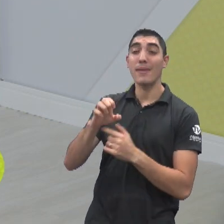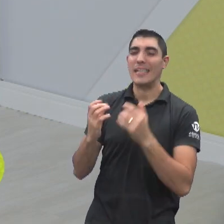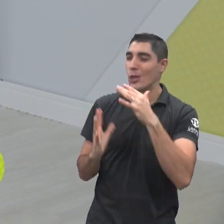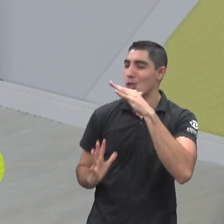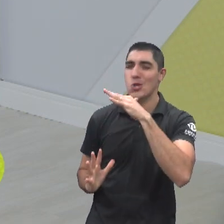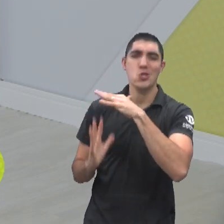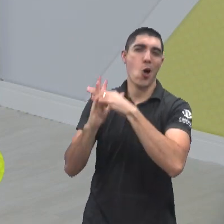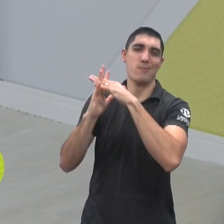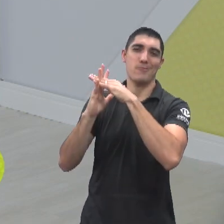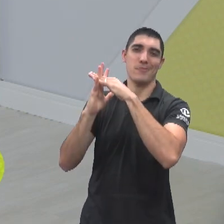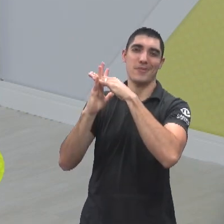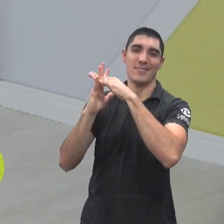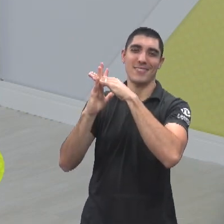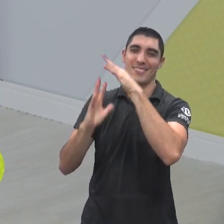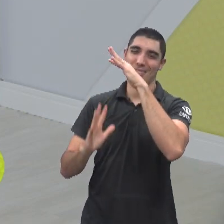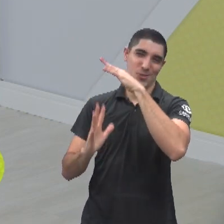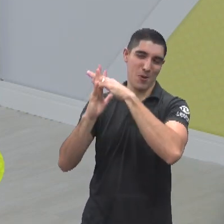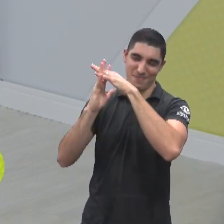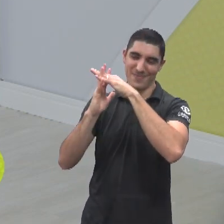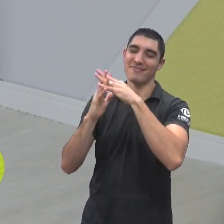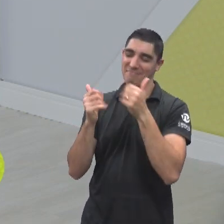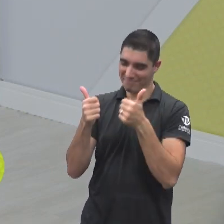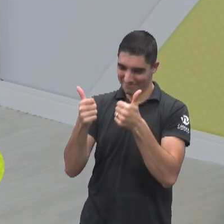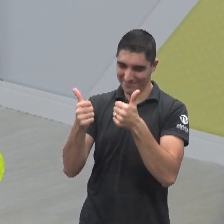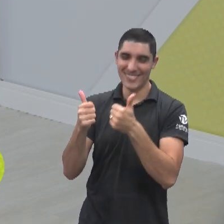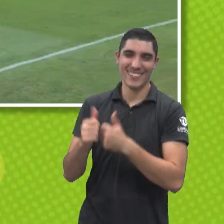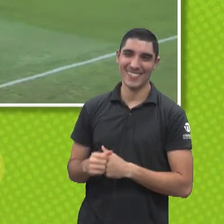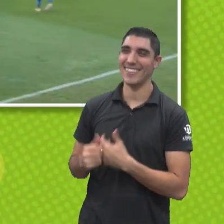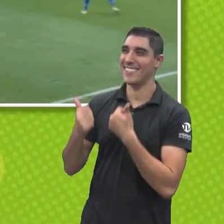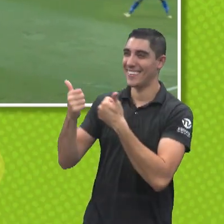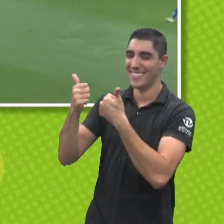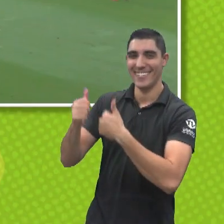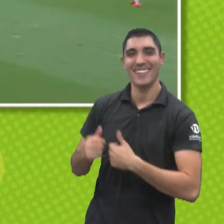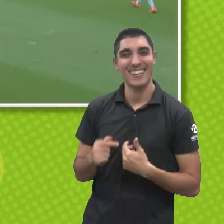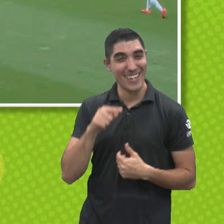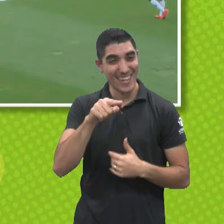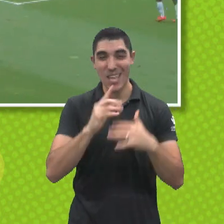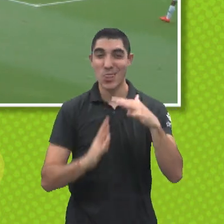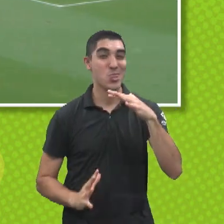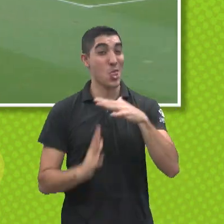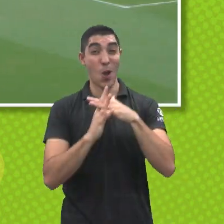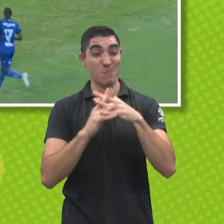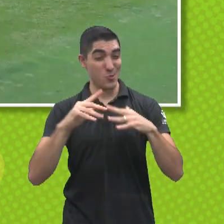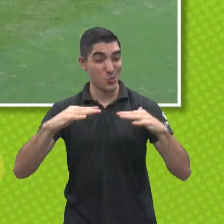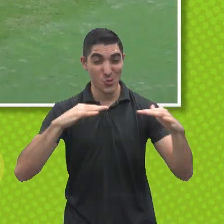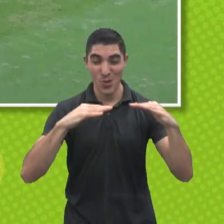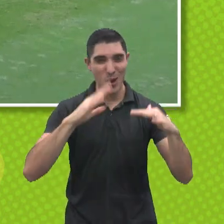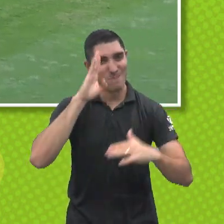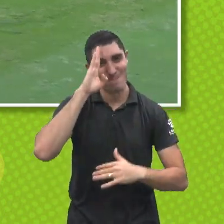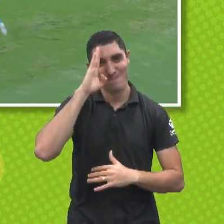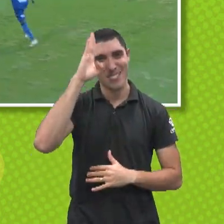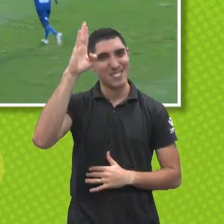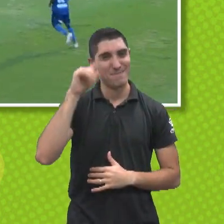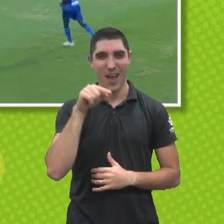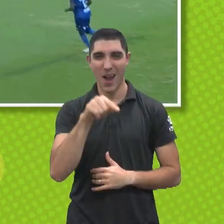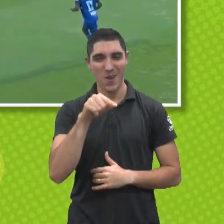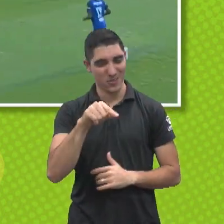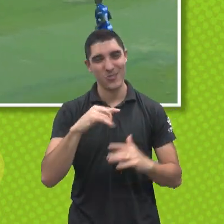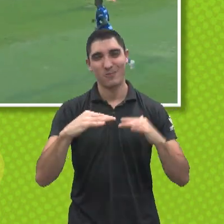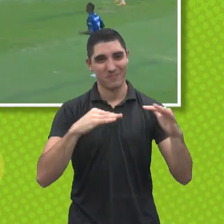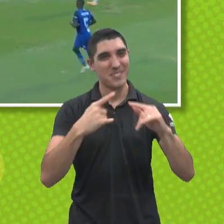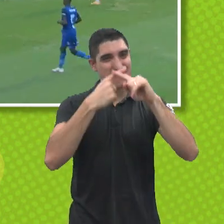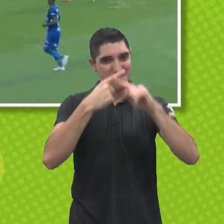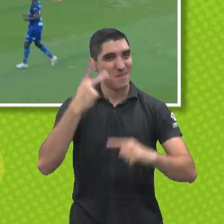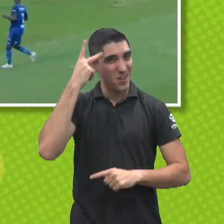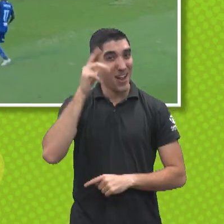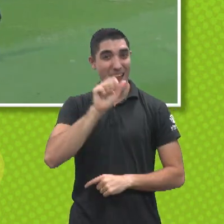gentileza? Que beleza. Vai, Bruno, top, segue. é isso, é o top da Série A2, das quartas de final da Série A2. Como